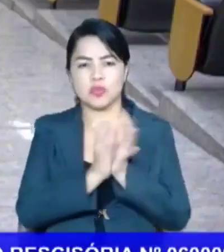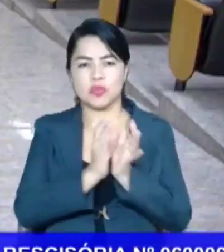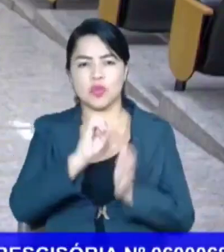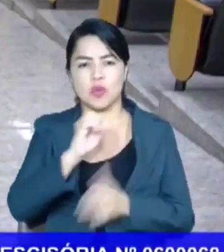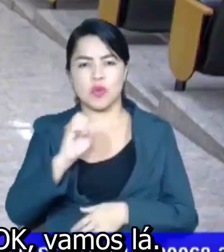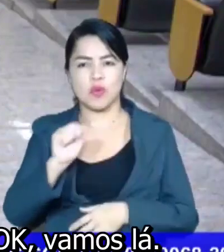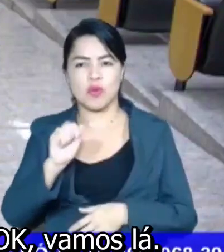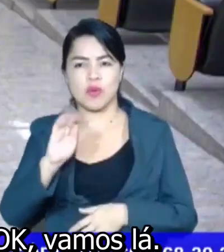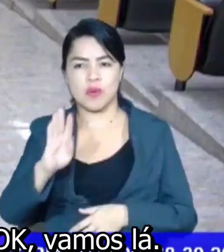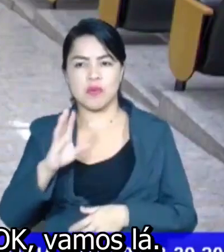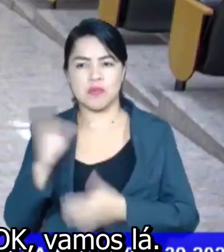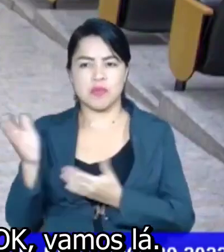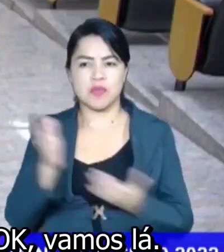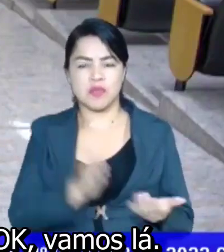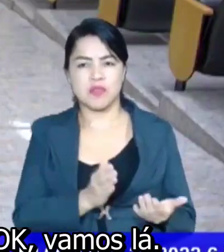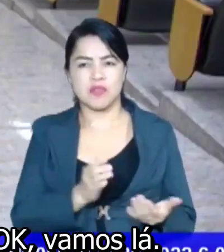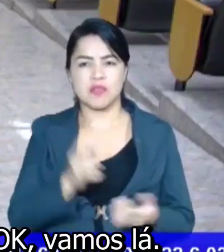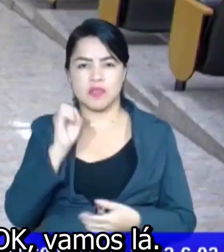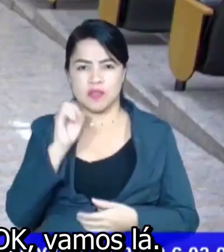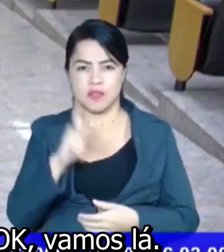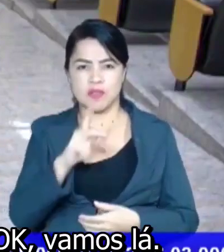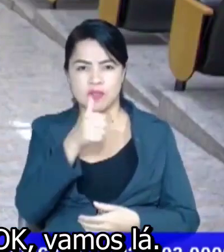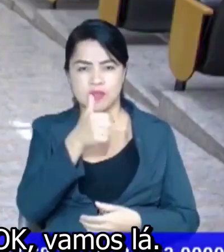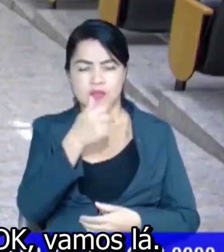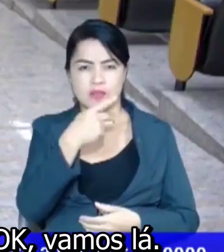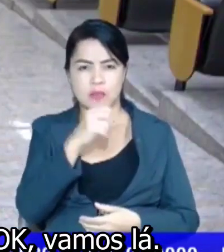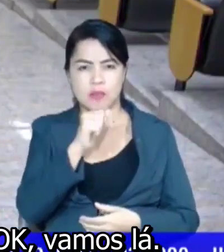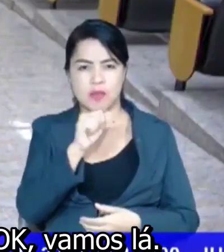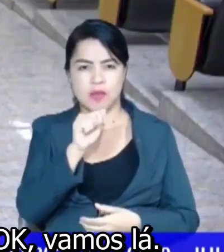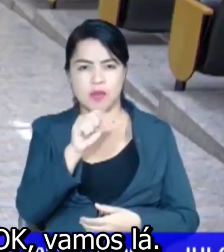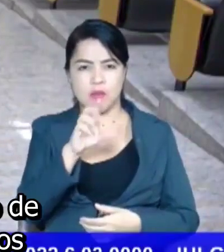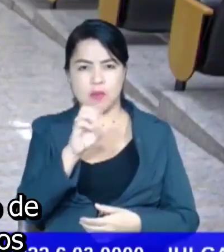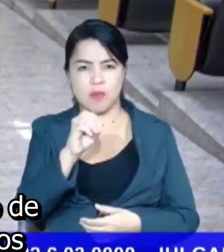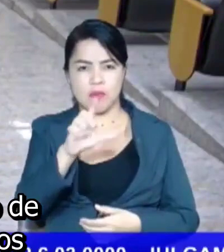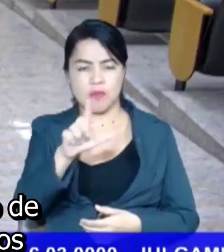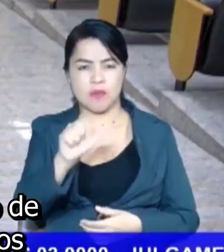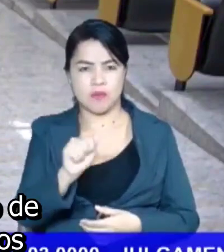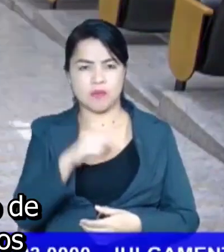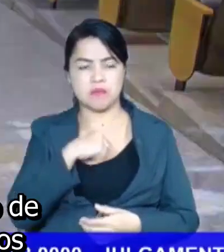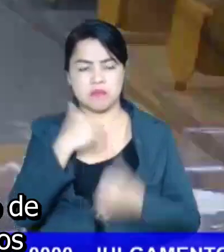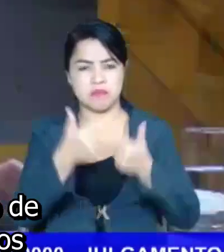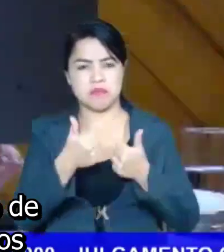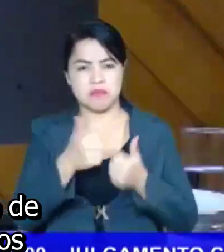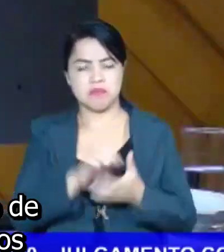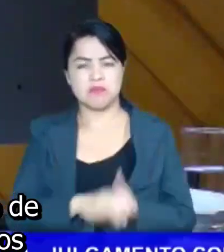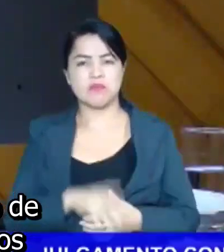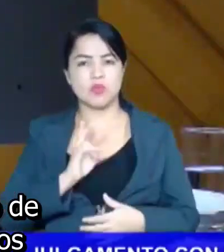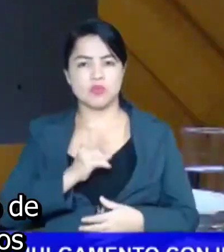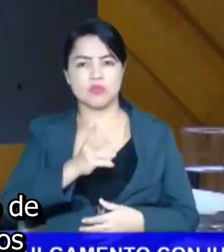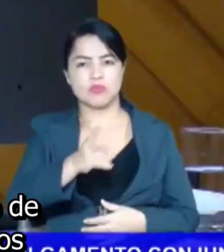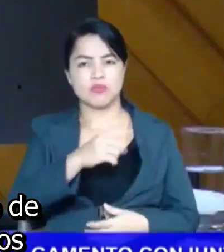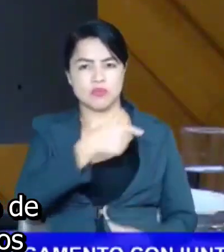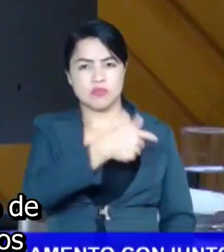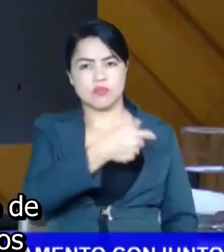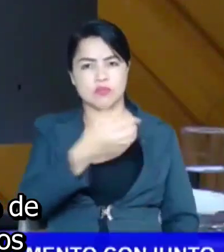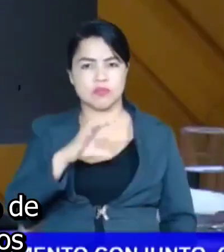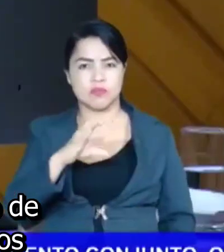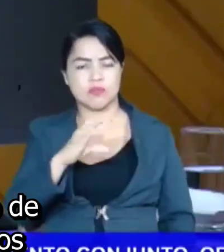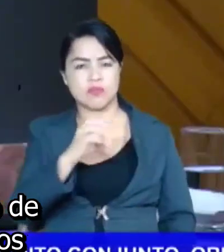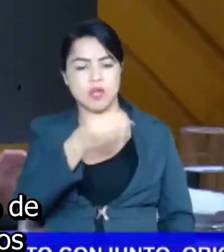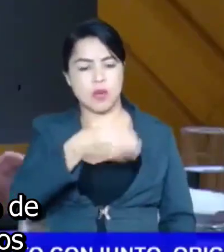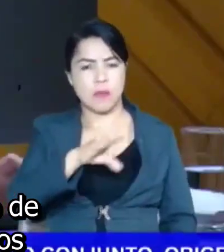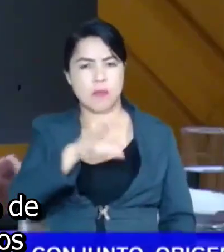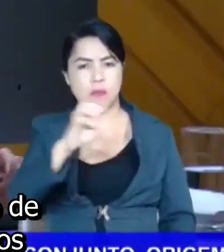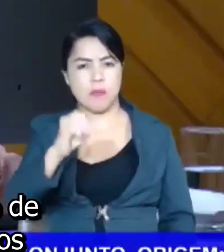bem-vindo. Doutora Paula, tudo ok aí? Tudo ok, agora está normal. Aqui. Ok, vamos lá. Continuando. Ressaltou que em 7 de março de